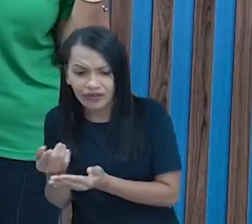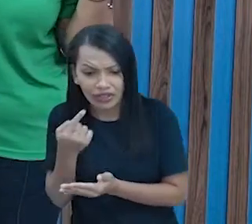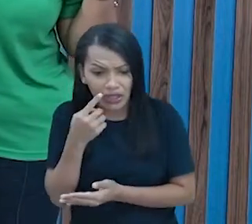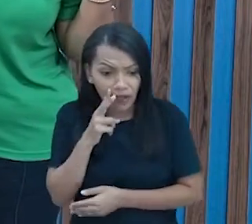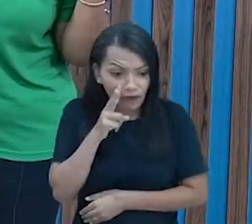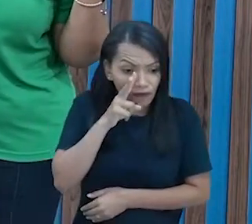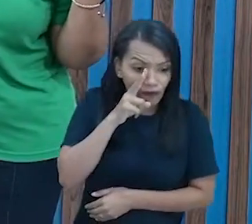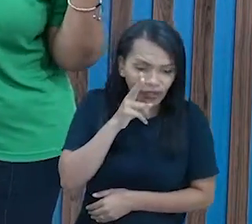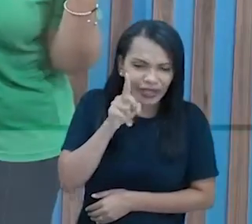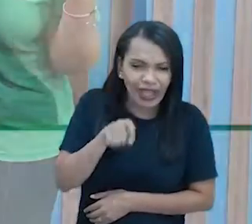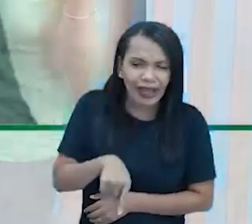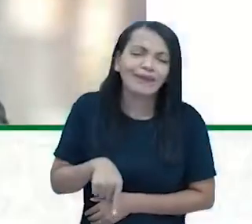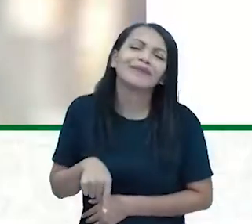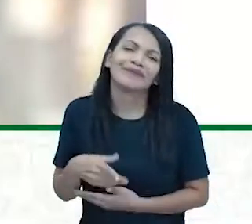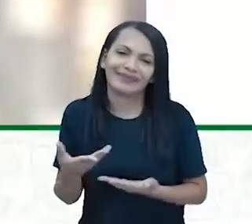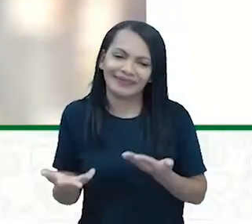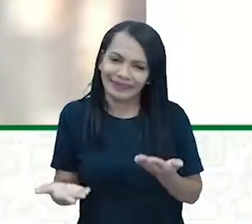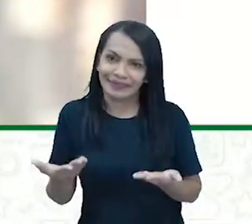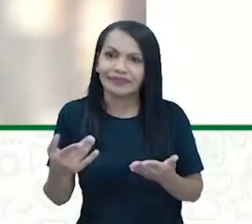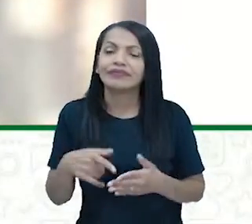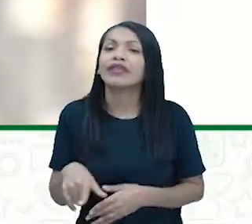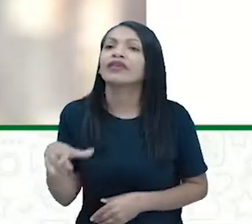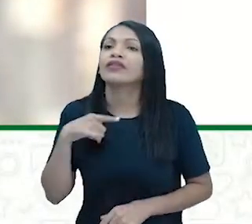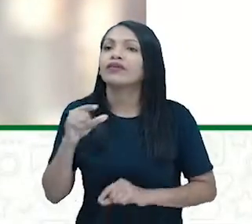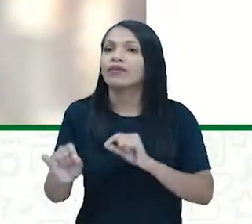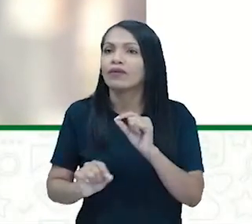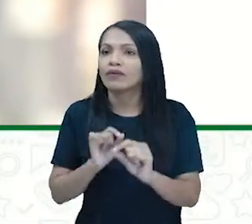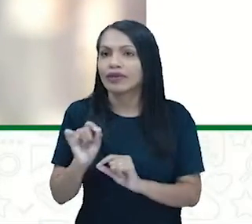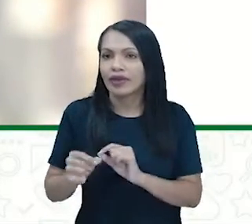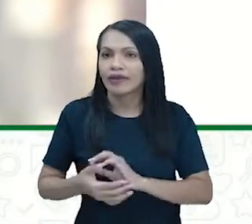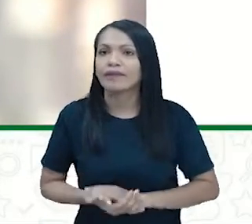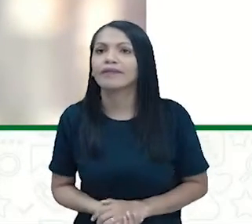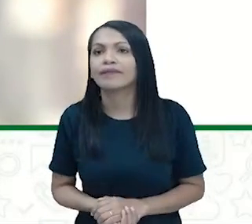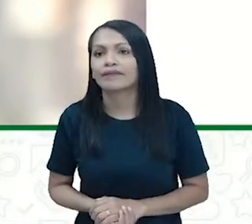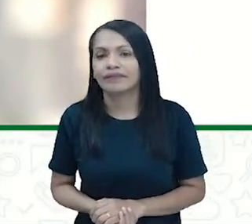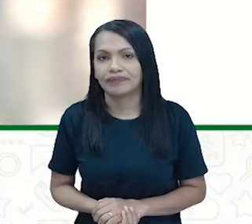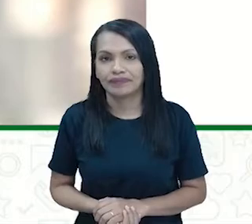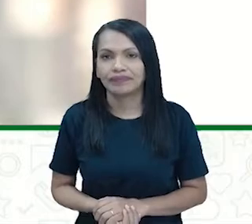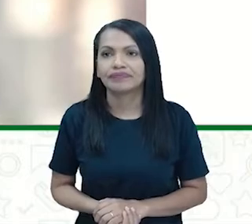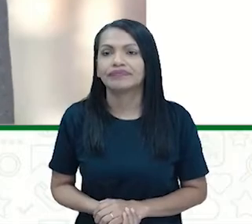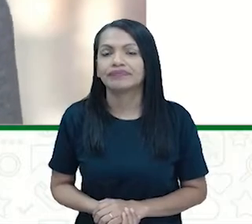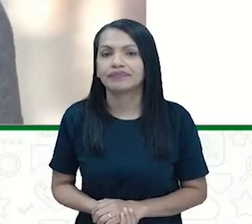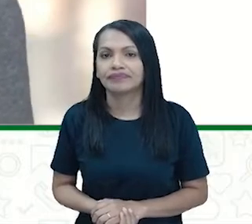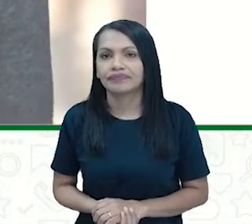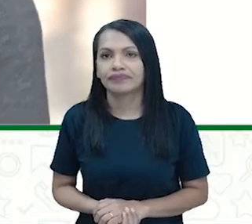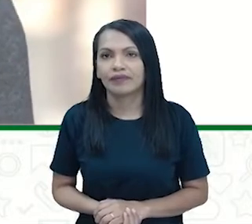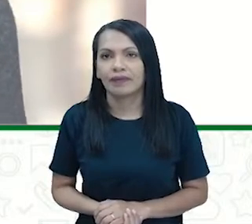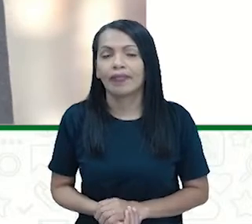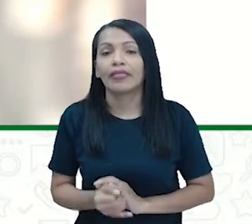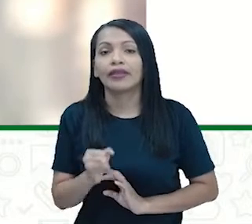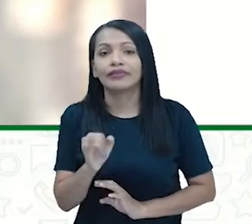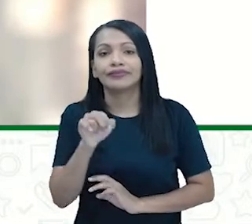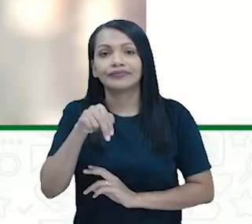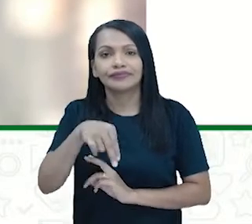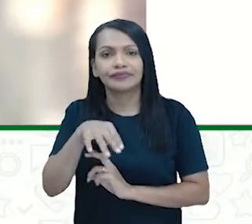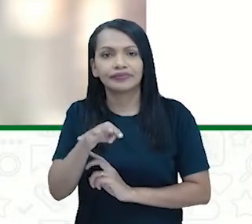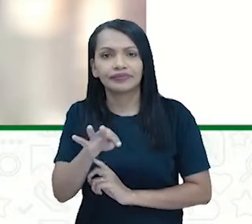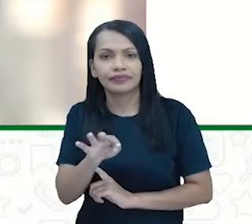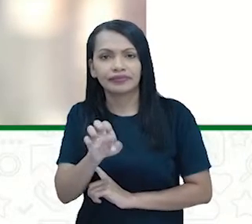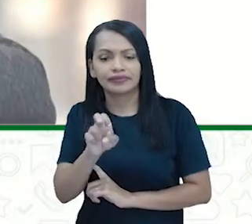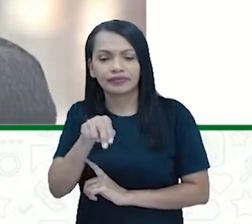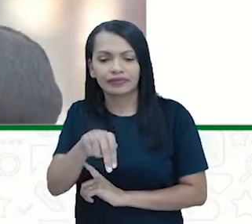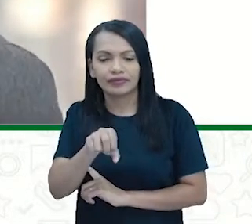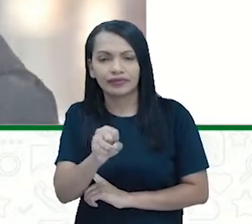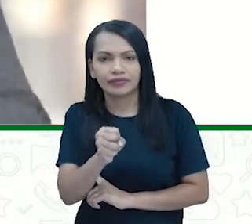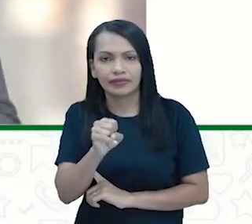outros parâmetros. Vamos ver duração e intensidade. Isso. A intensidade do som é